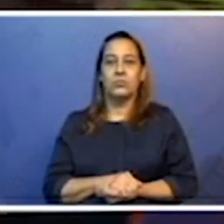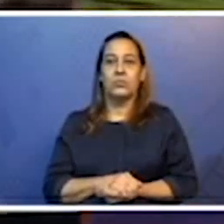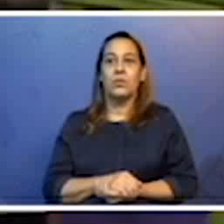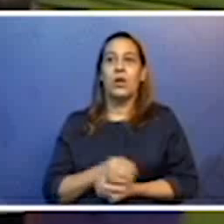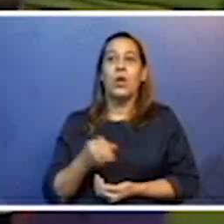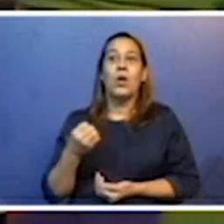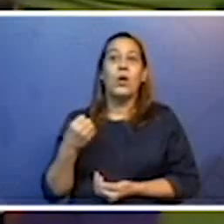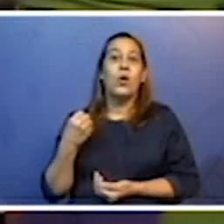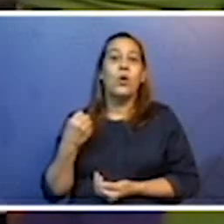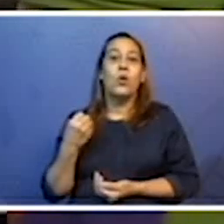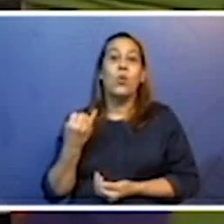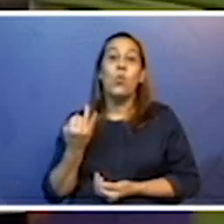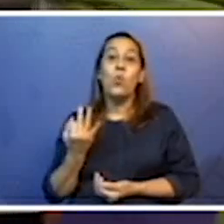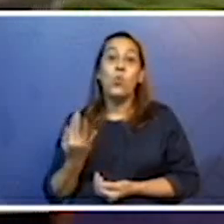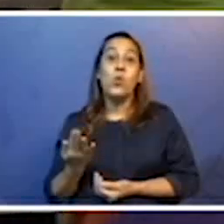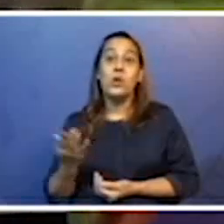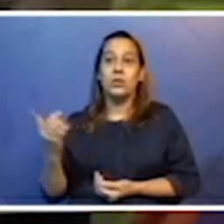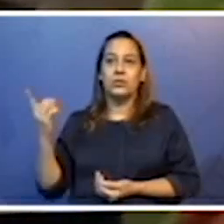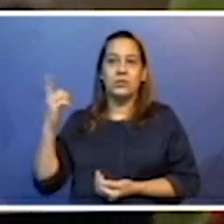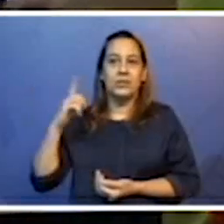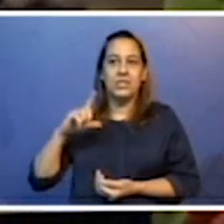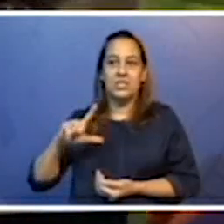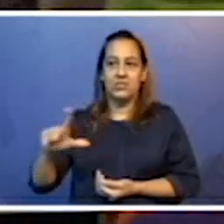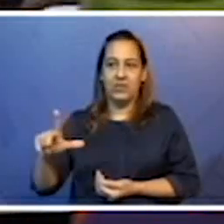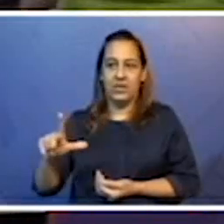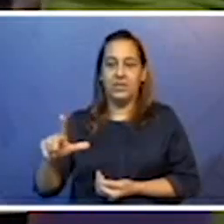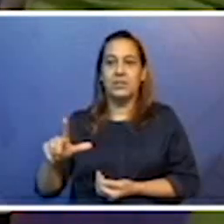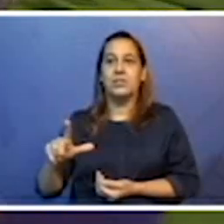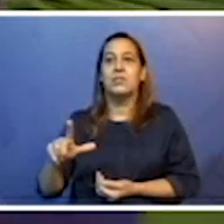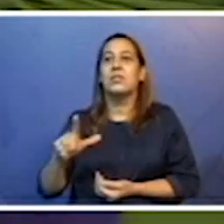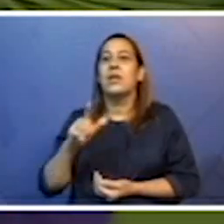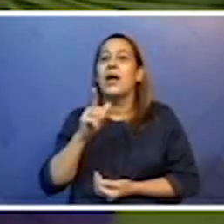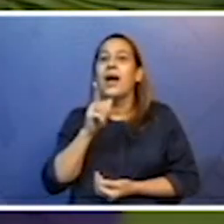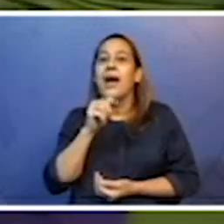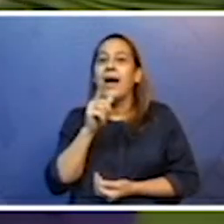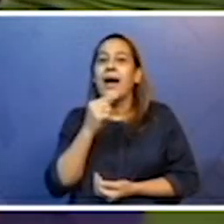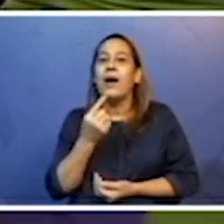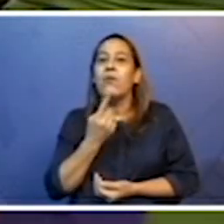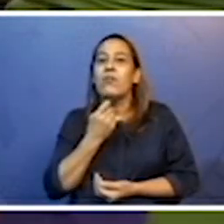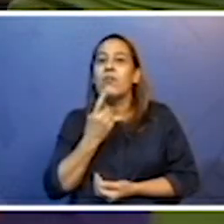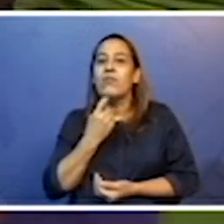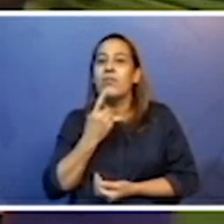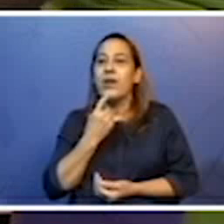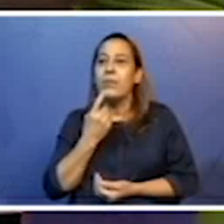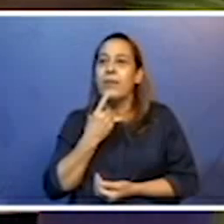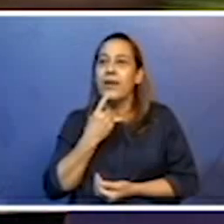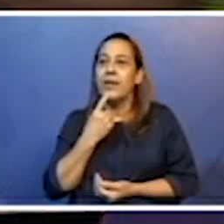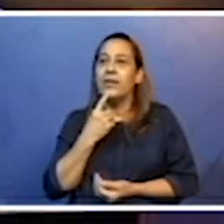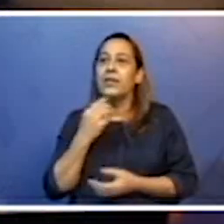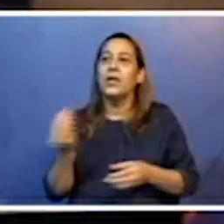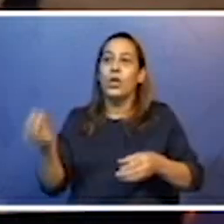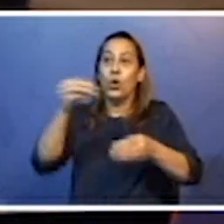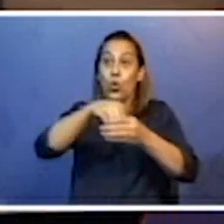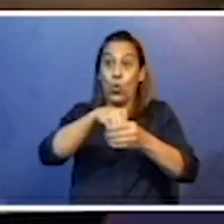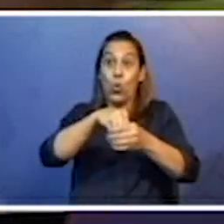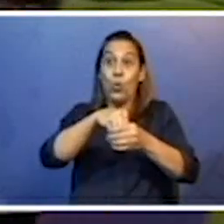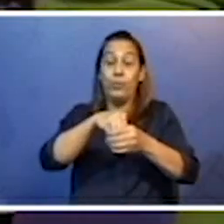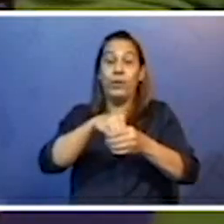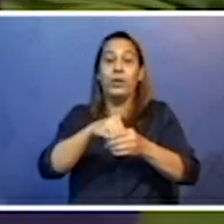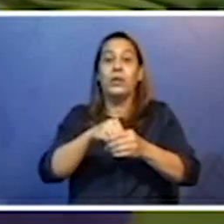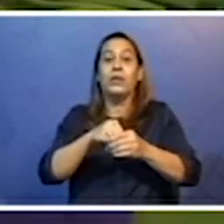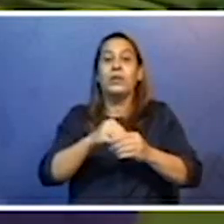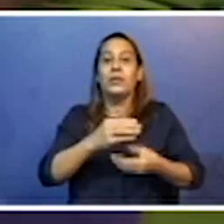E quantas vezes, aqui está falando arroz, mas nós utilizamos líquido, tá? Quantas vezes o líquido que coube em sua